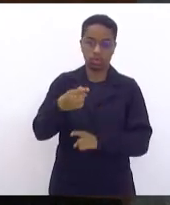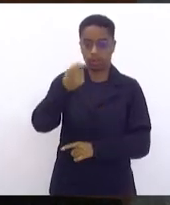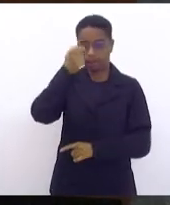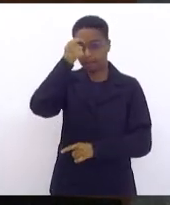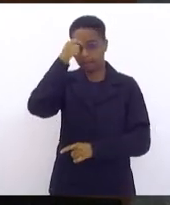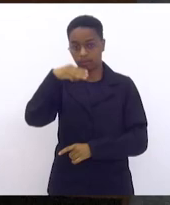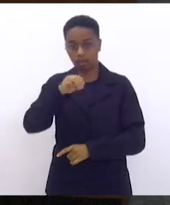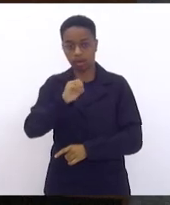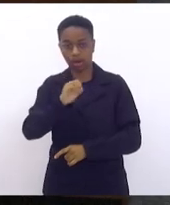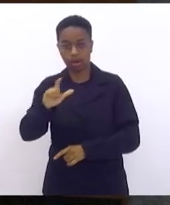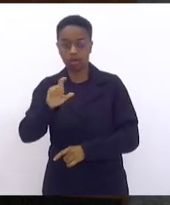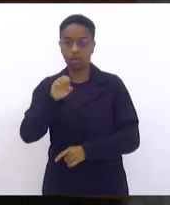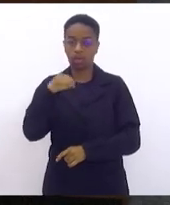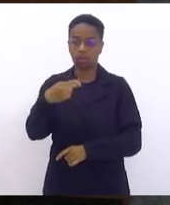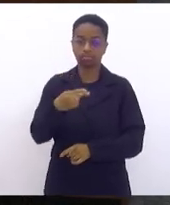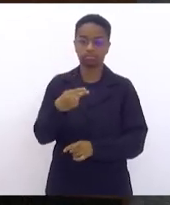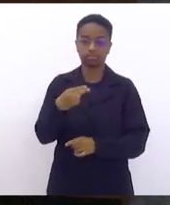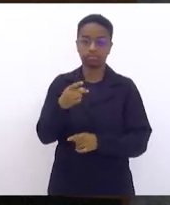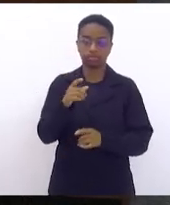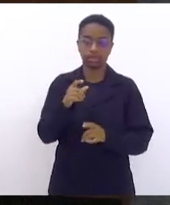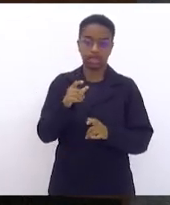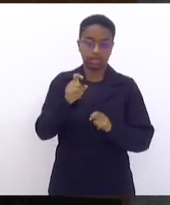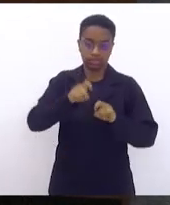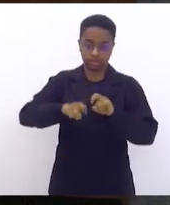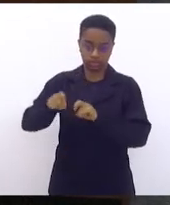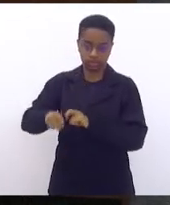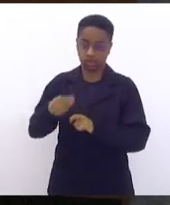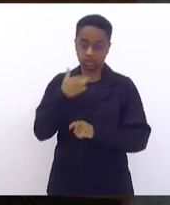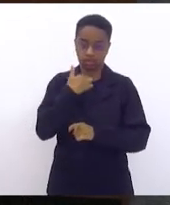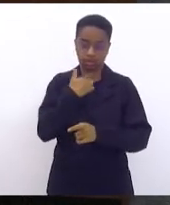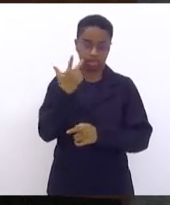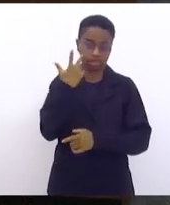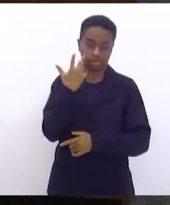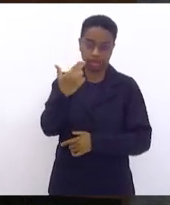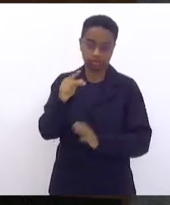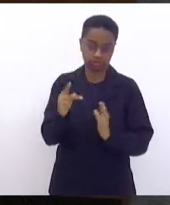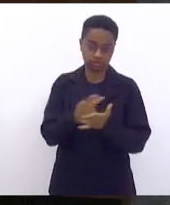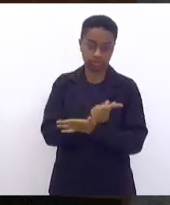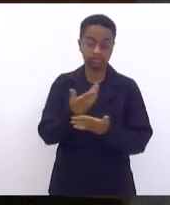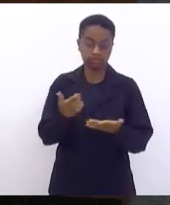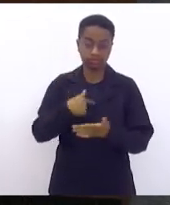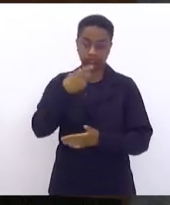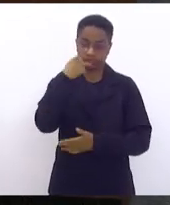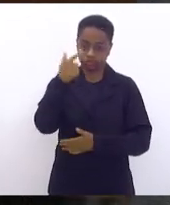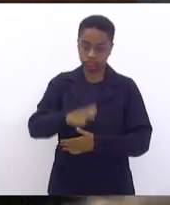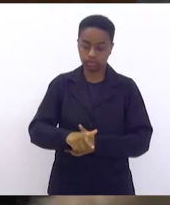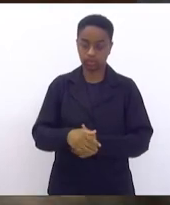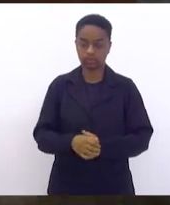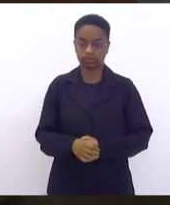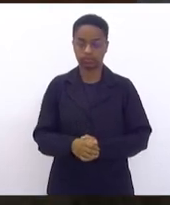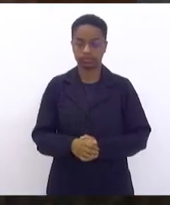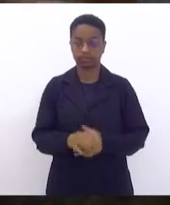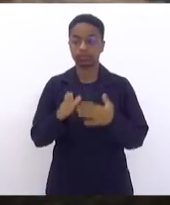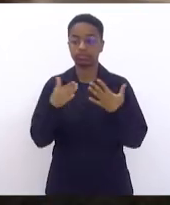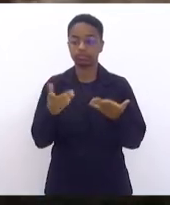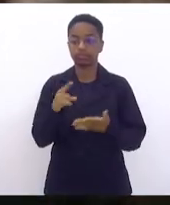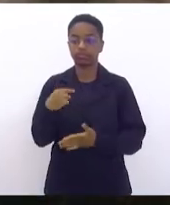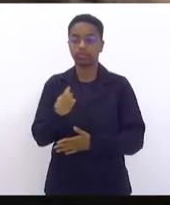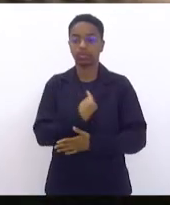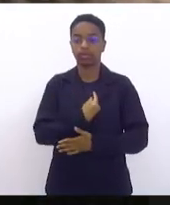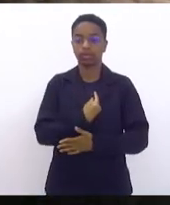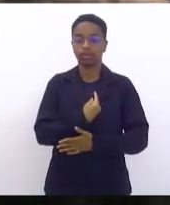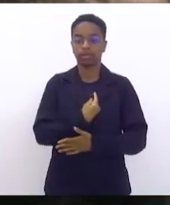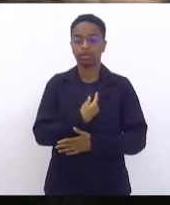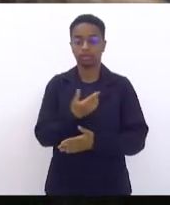seja sexualmente. Isso não pode ser naturalizado, volto a repetir. Então, que a gente já fique aqui o